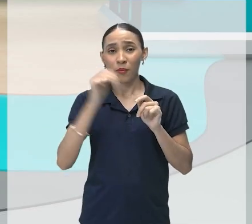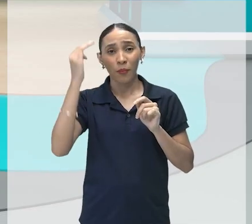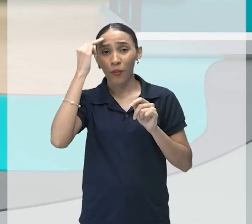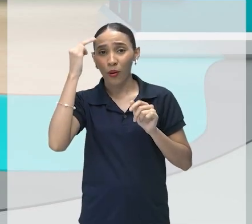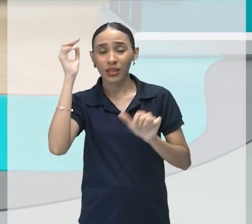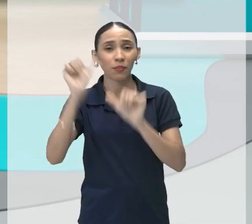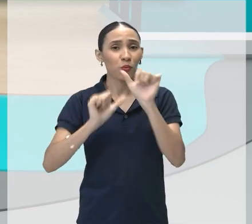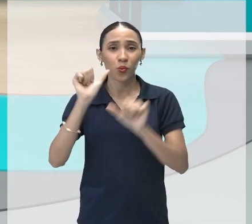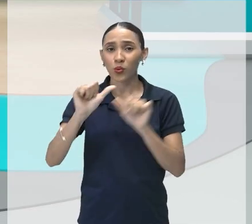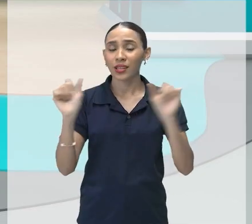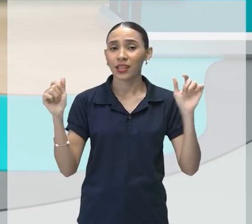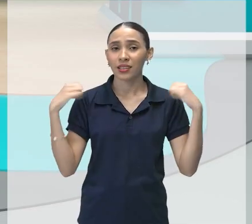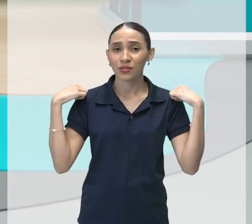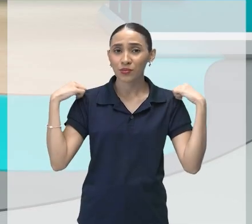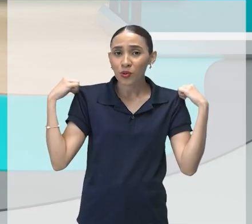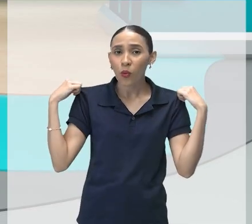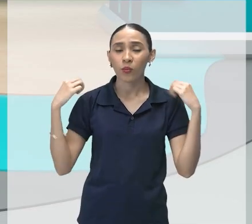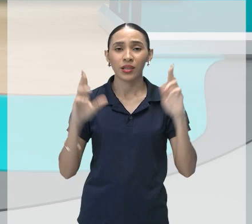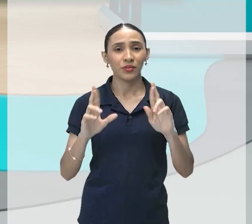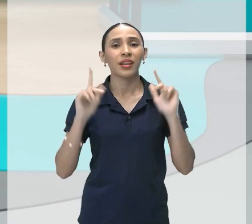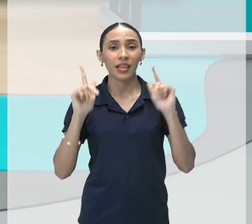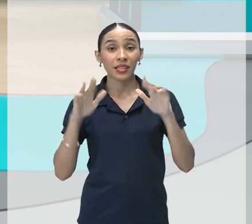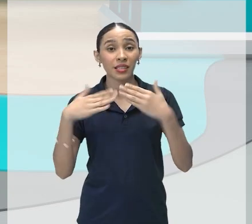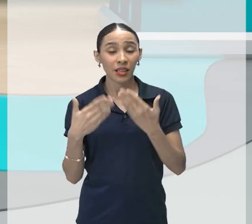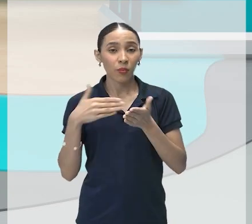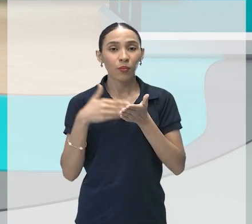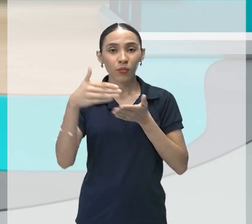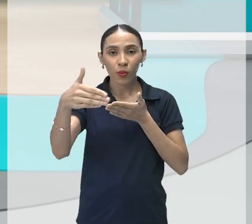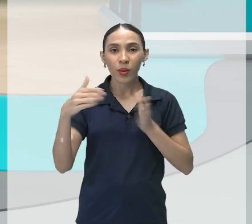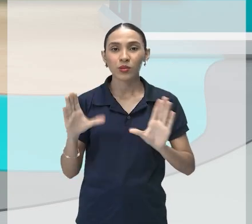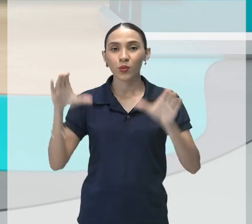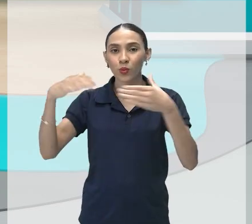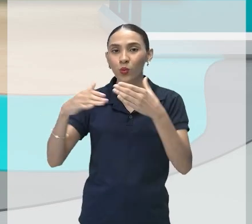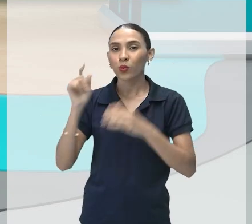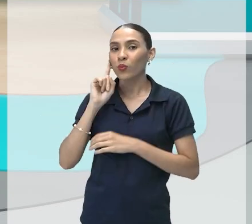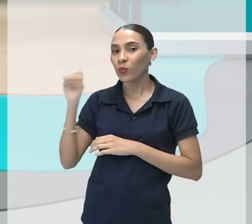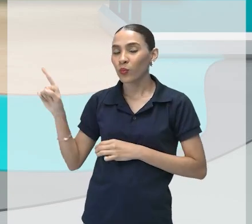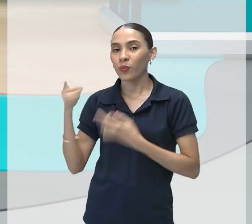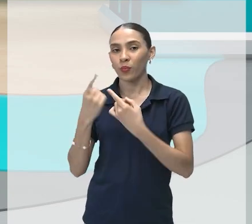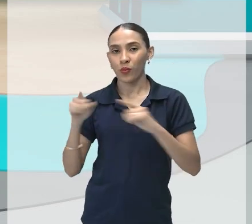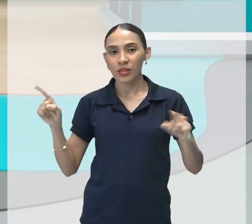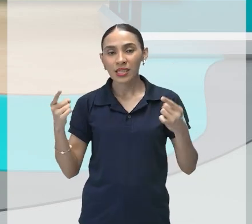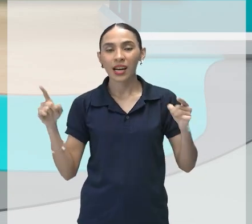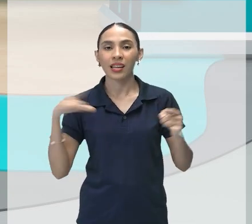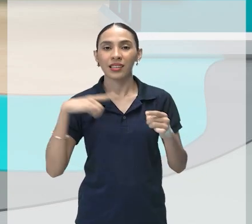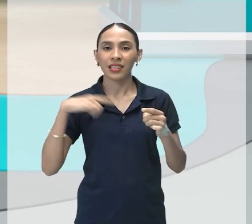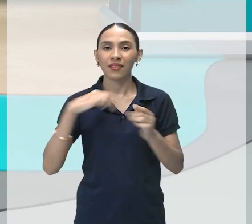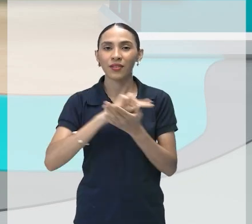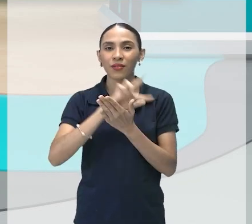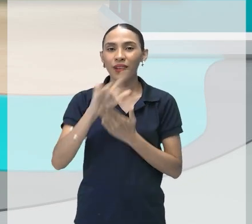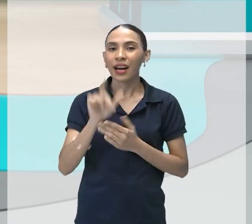diferentes. Então, a partir da Jovem Guarda, que houve esse lançamento aí de